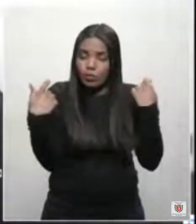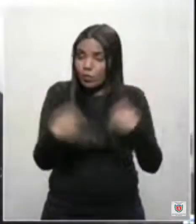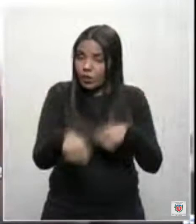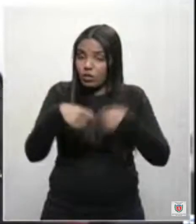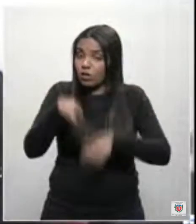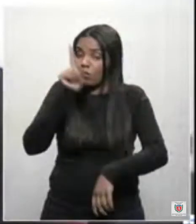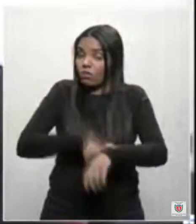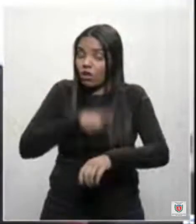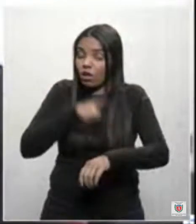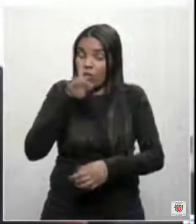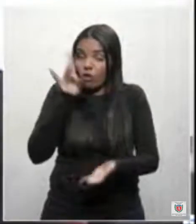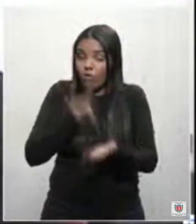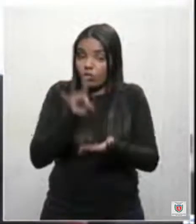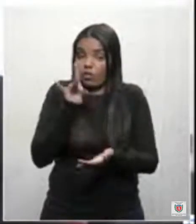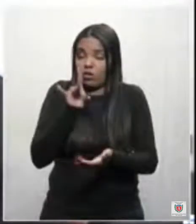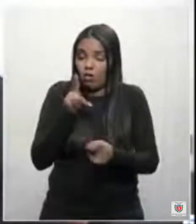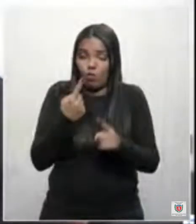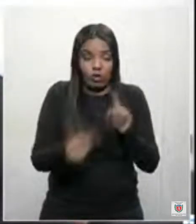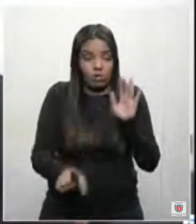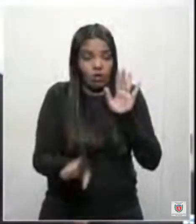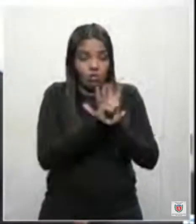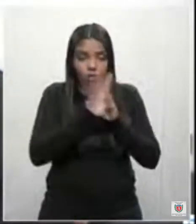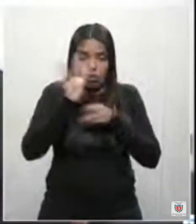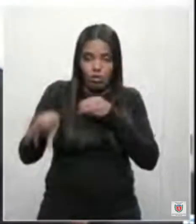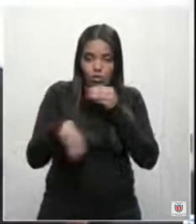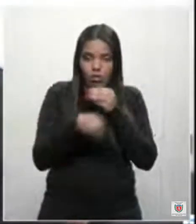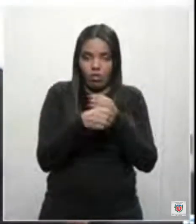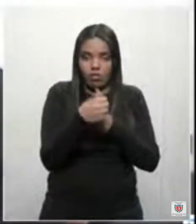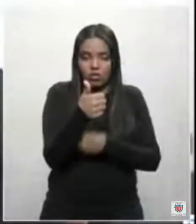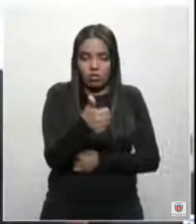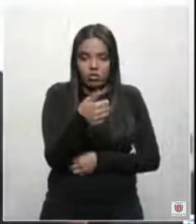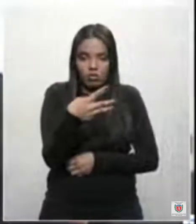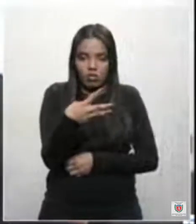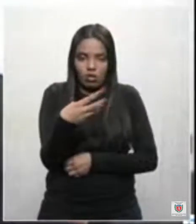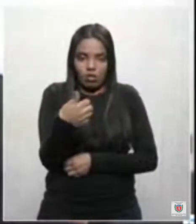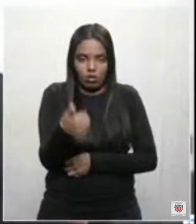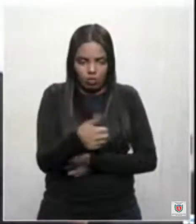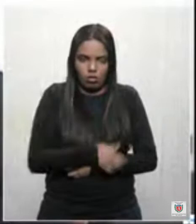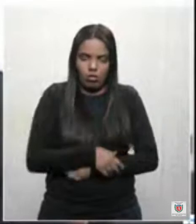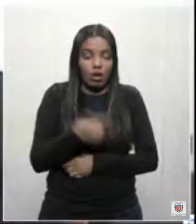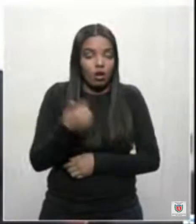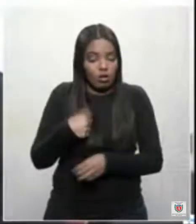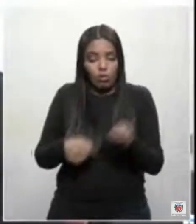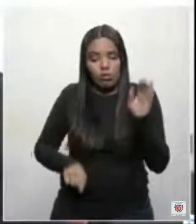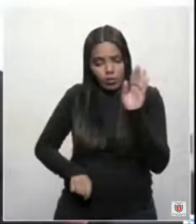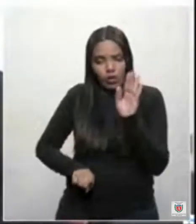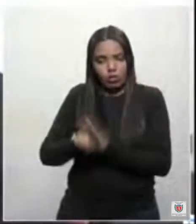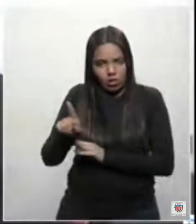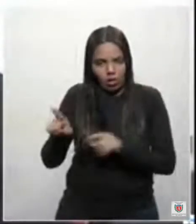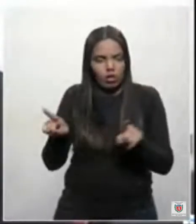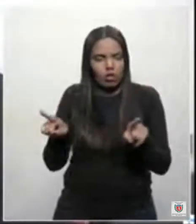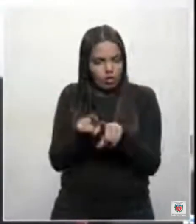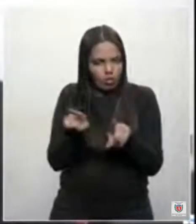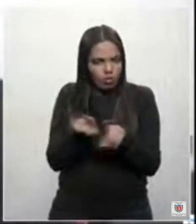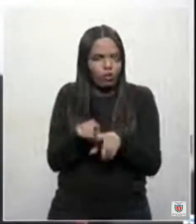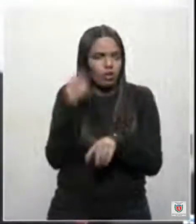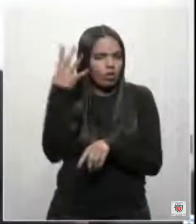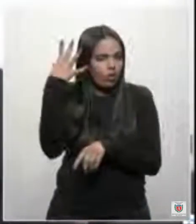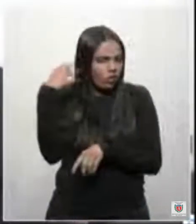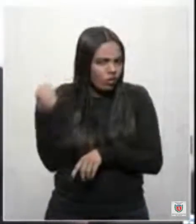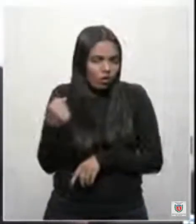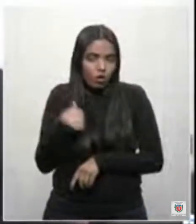manda a Lei Complementar 131. Semana passada eu cobrei isso do presidente Traiano, inclusive, um outro ponto,